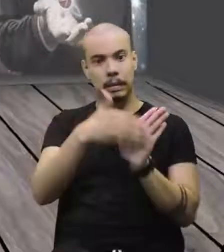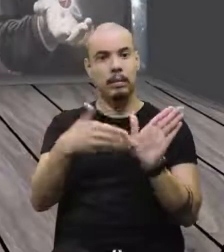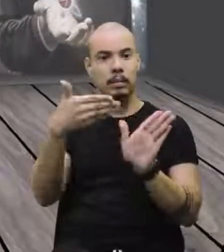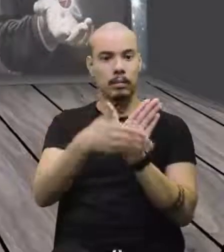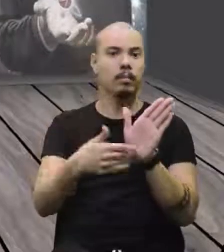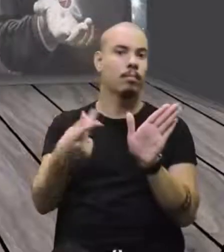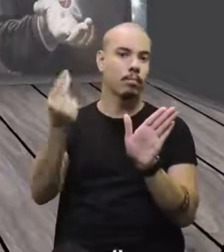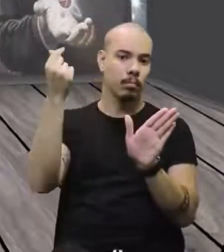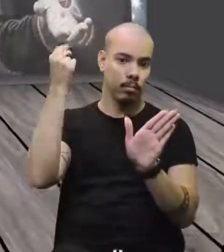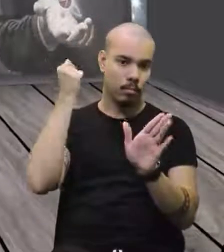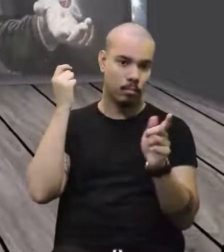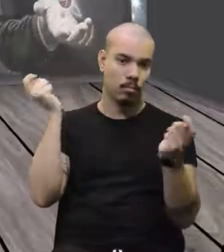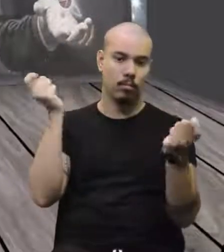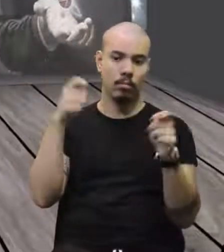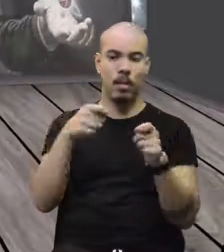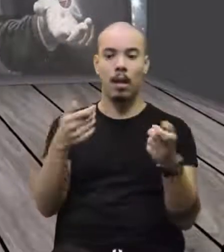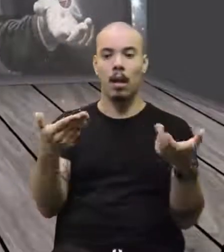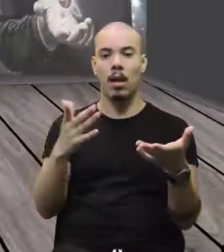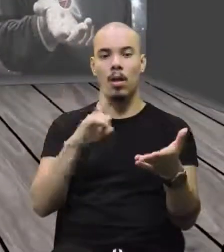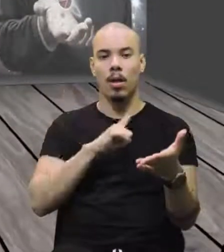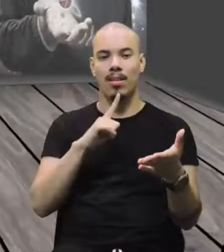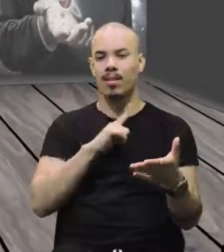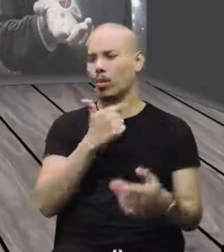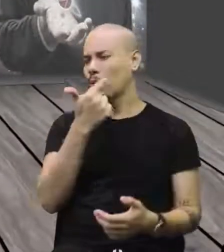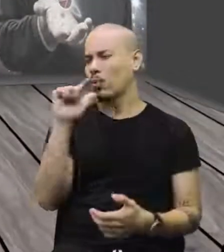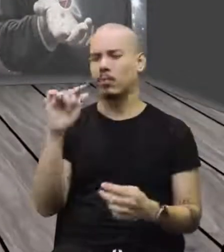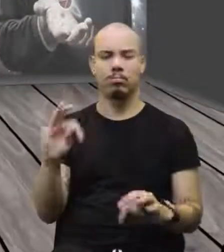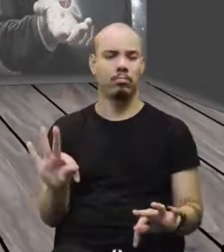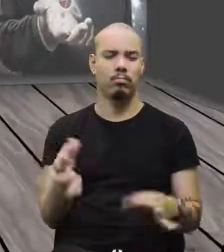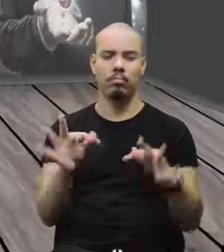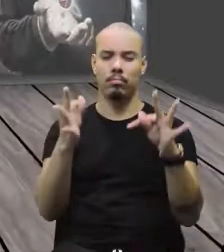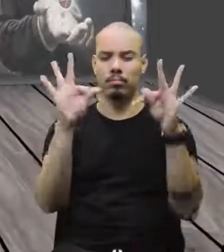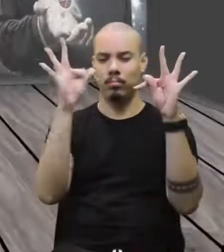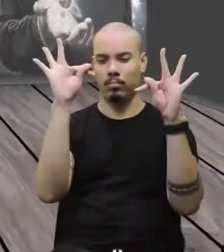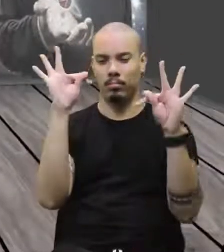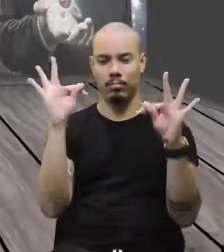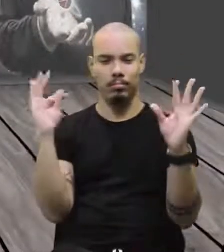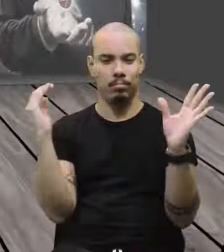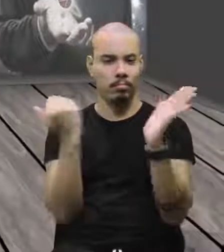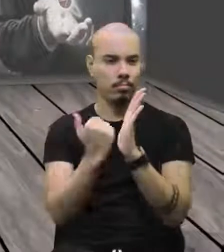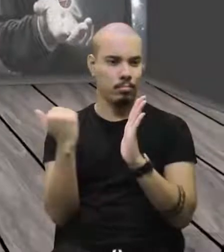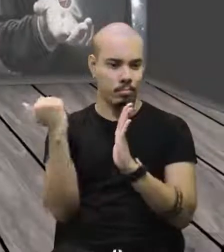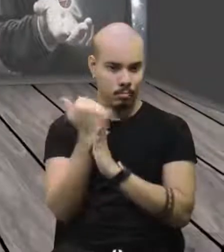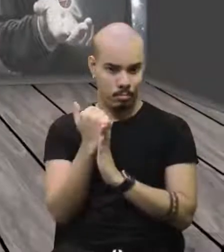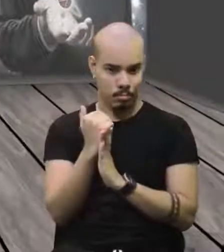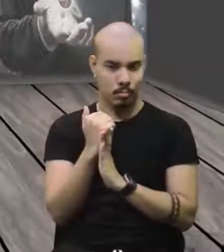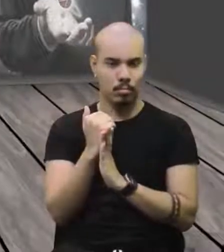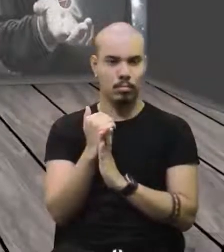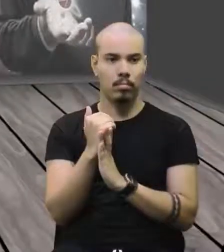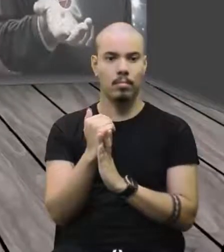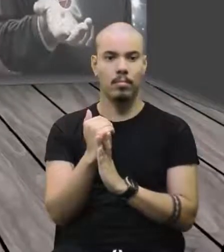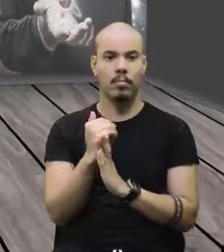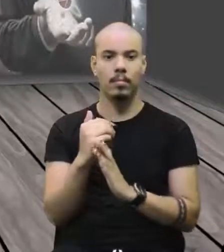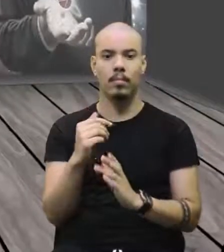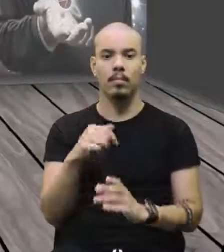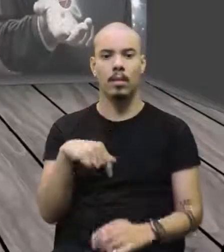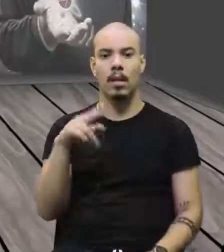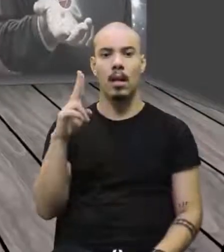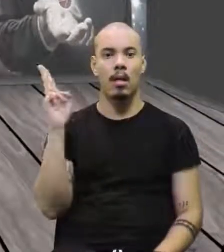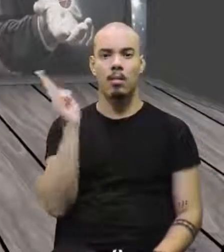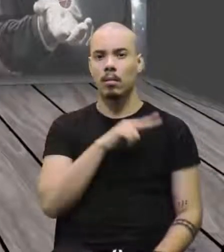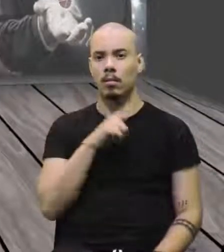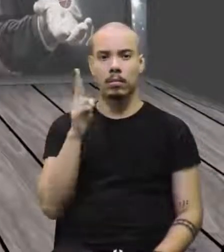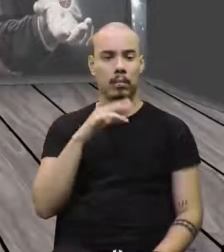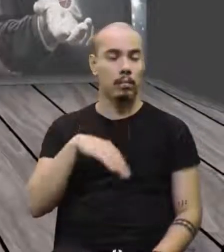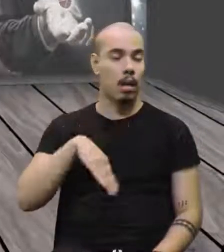sabão, só que agora tem os maglevs, né? Que aí já é os... como é que se fala? Ultra rápido, né? Só